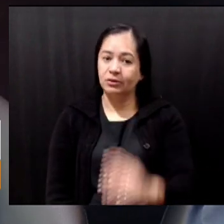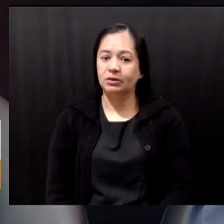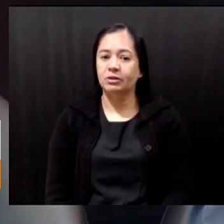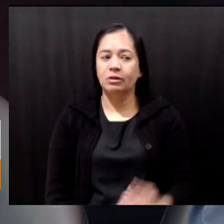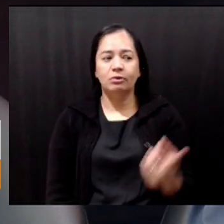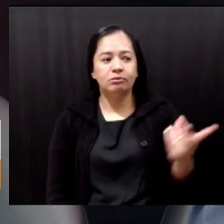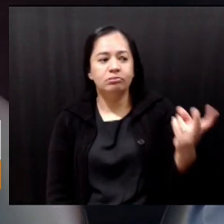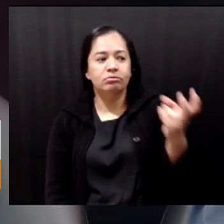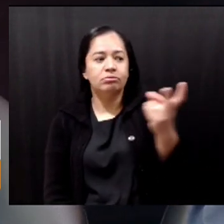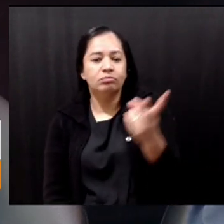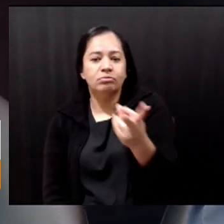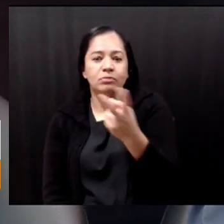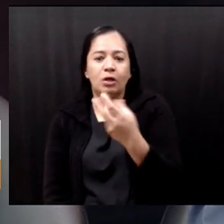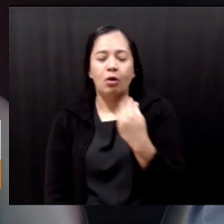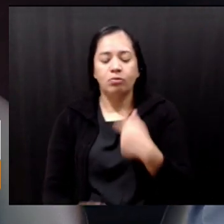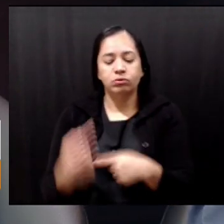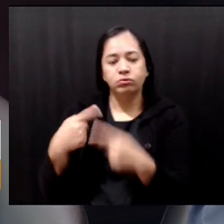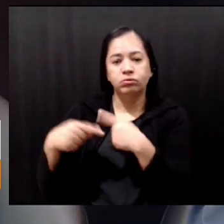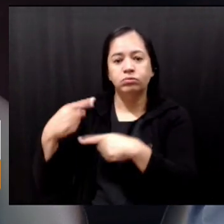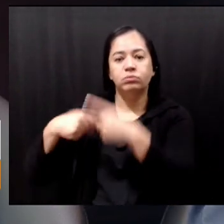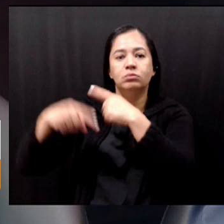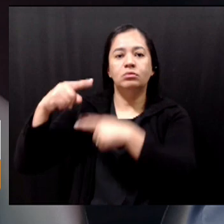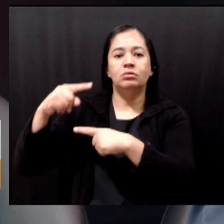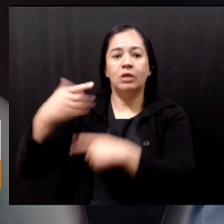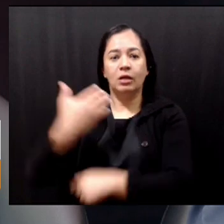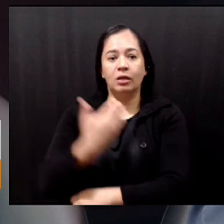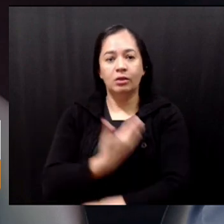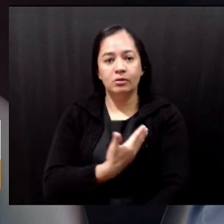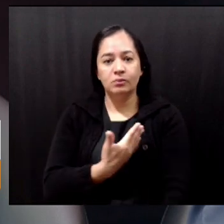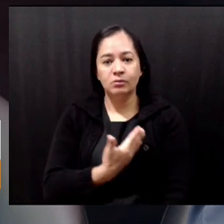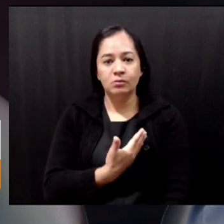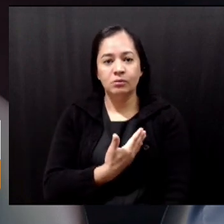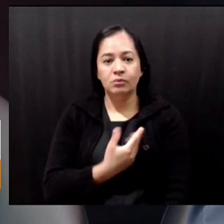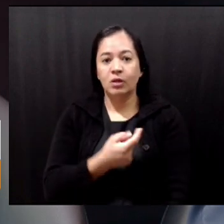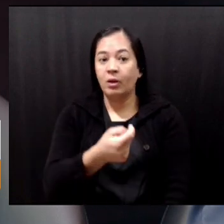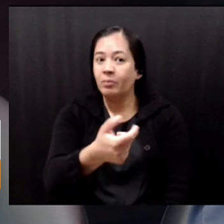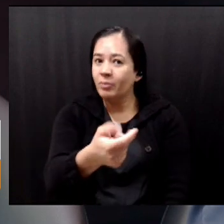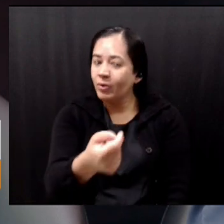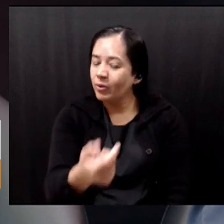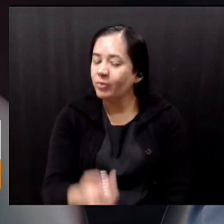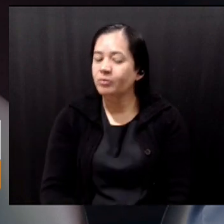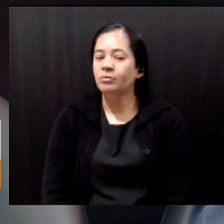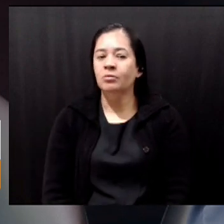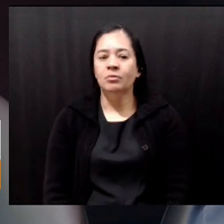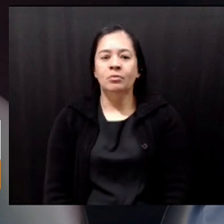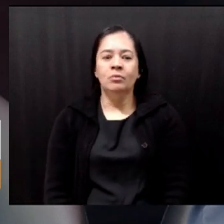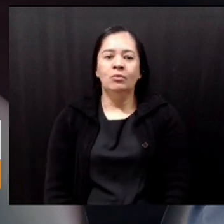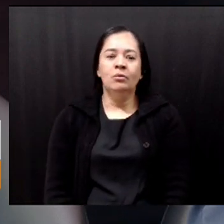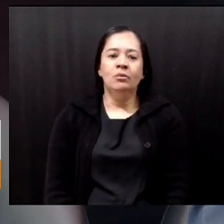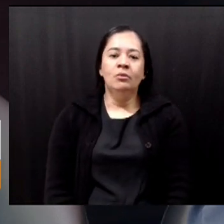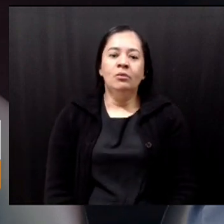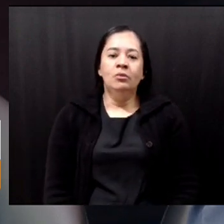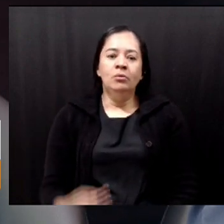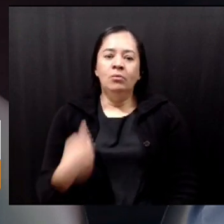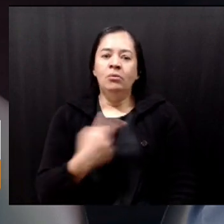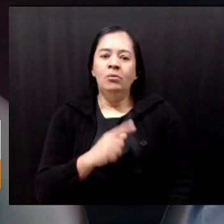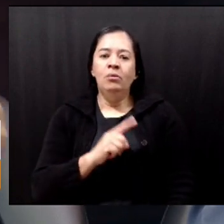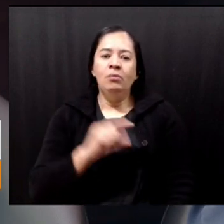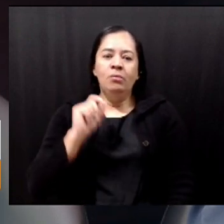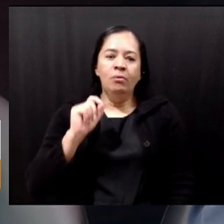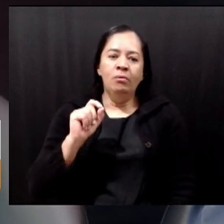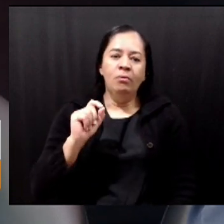para o desenvolvimento, né. Amigos são poucos, né, nós temos aqueles amigos que